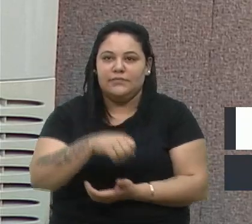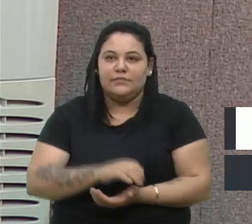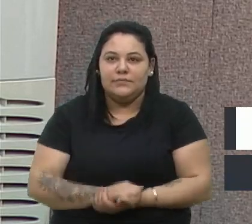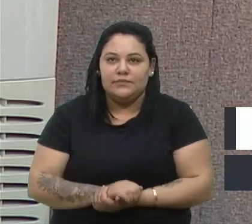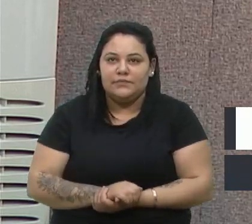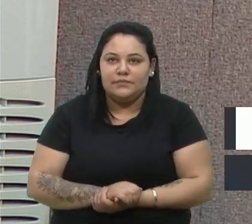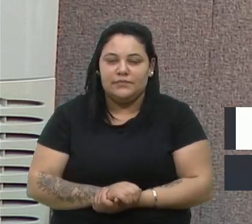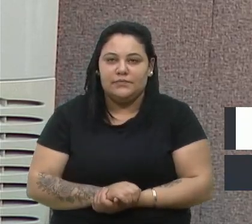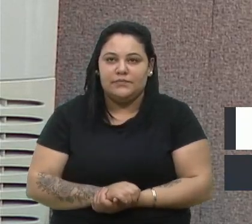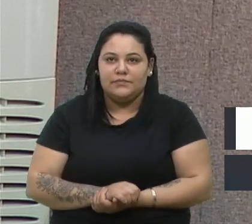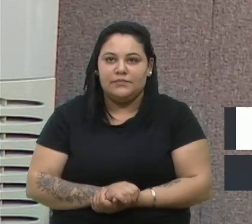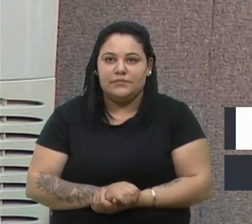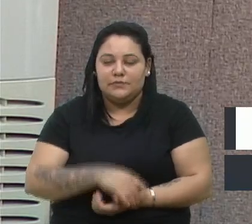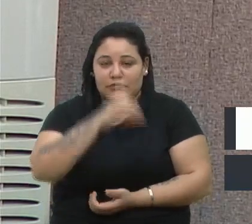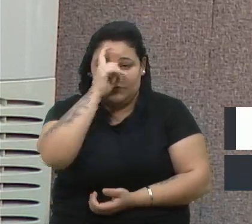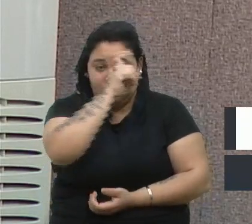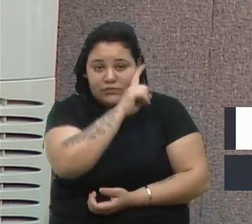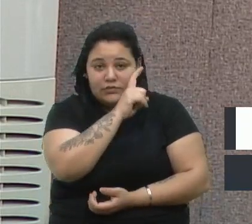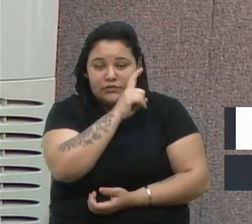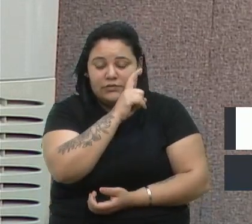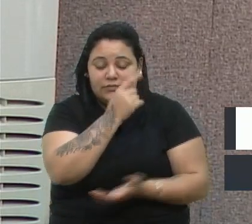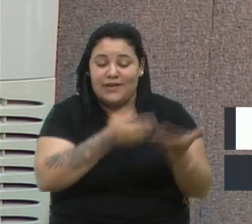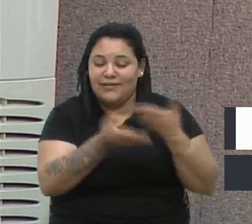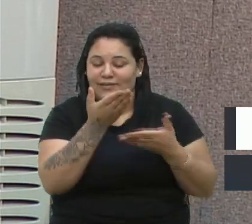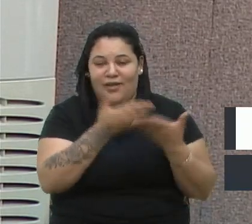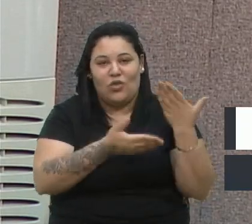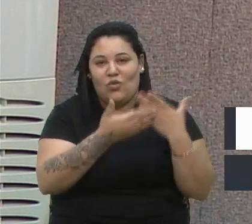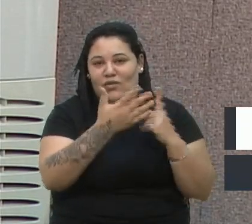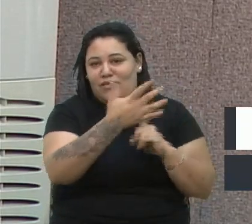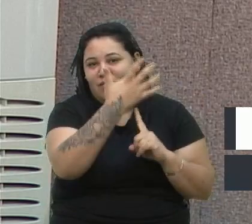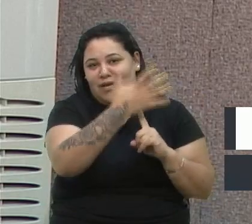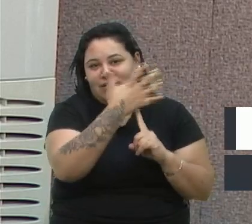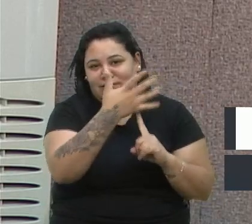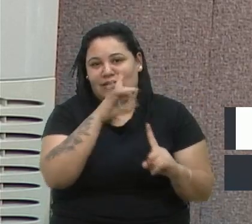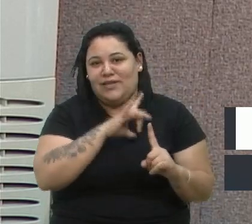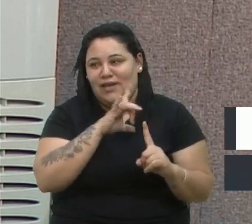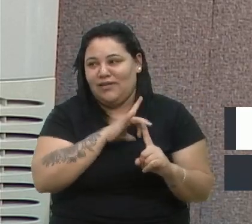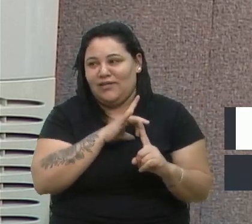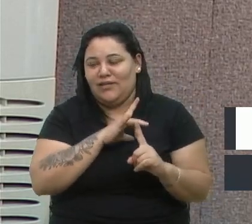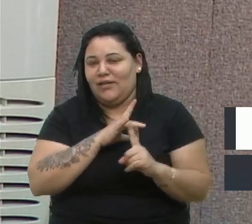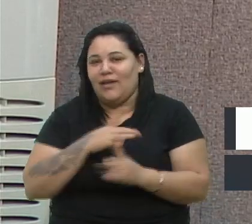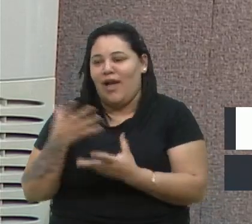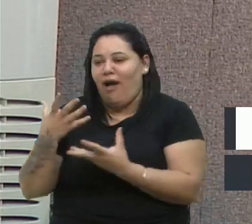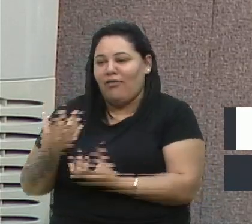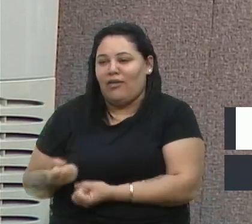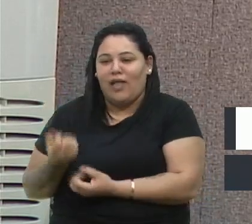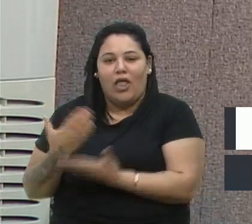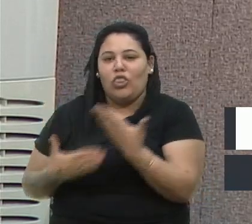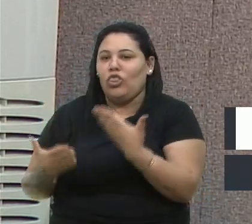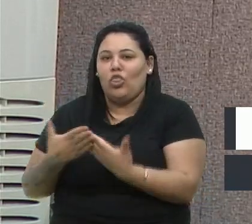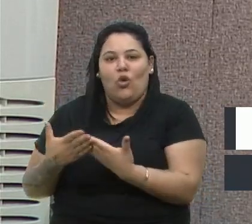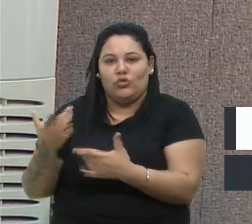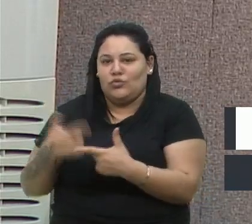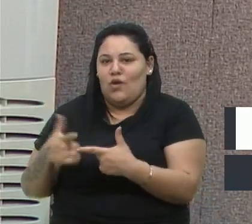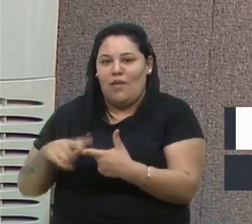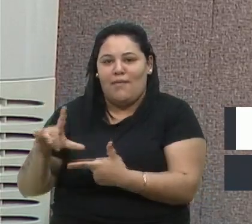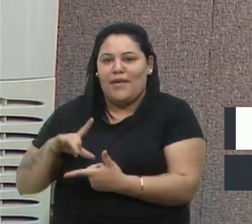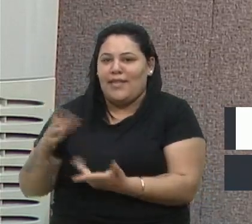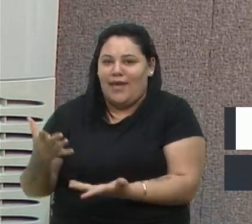amplas, fica difícil atender a todas as demandas e abraçar o mundo com um assessor só e numa comissão que